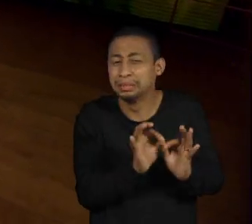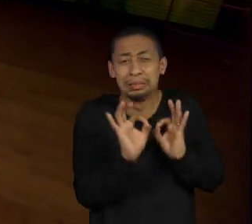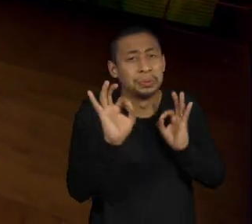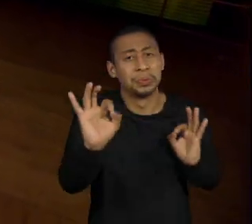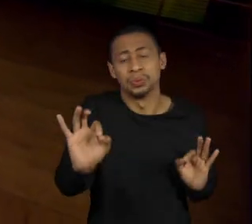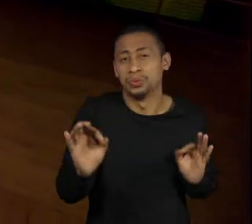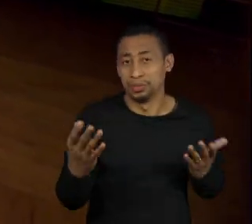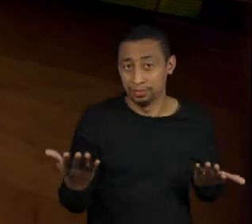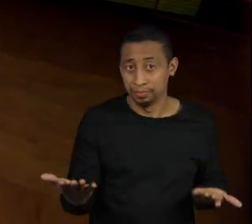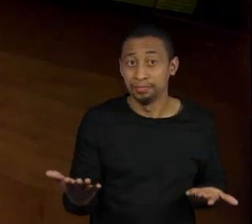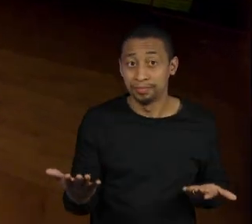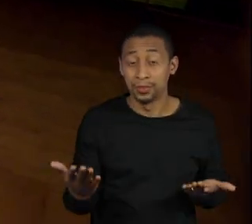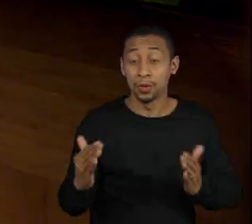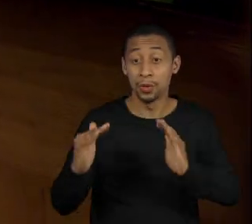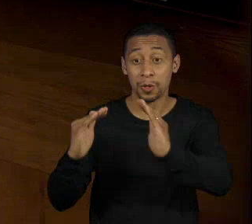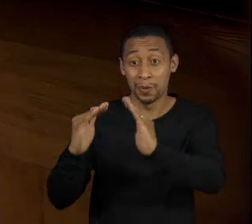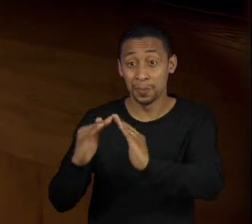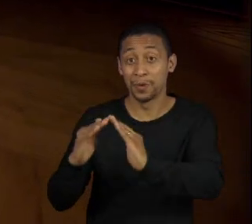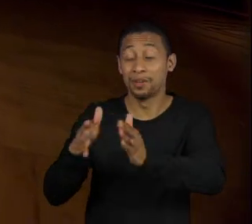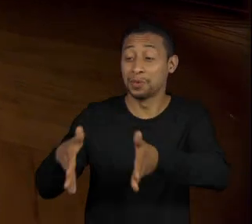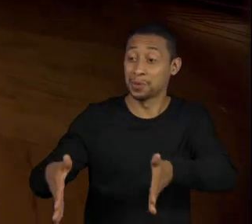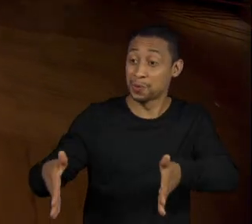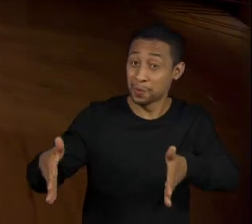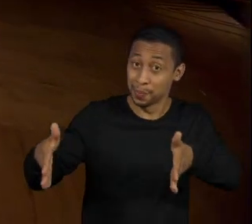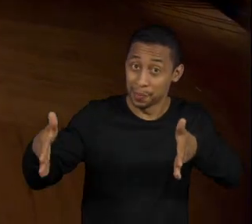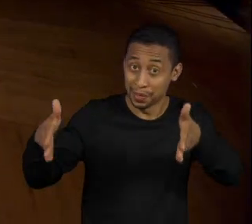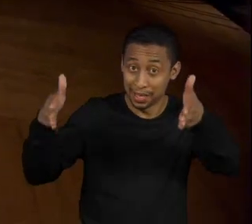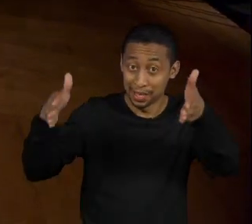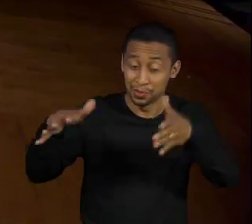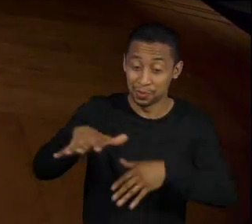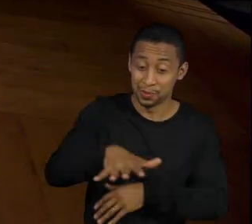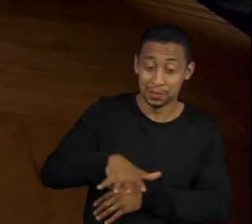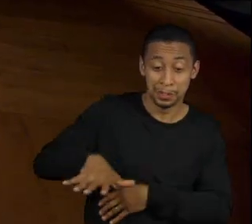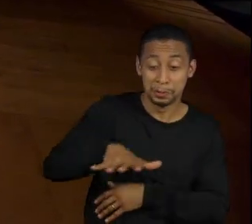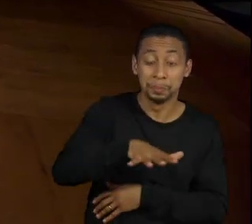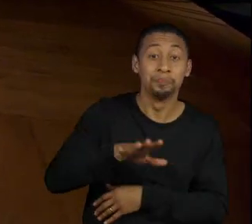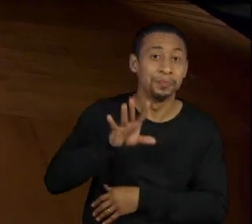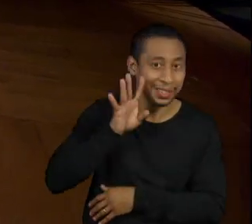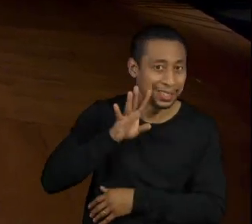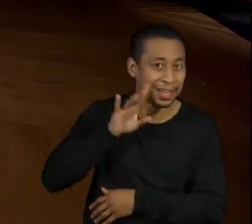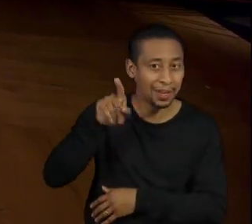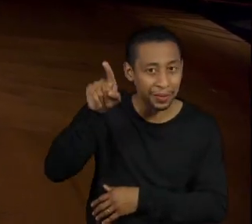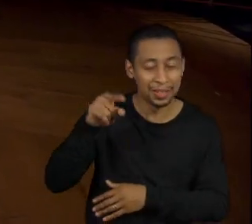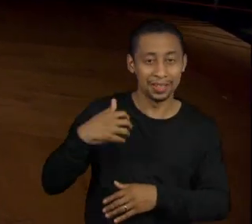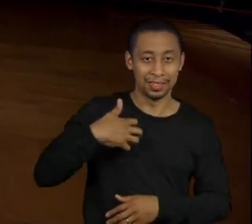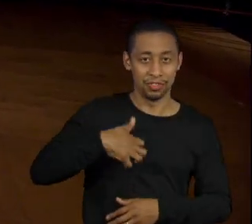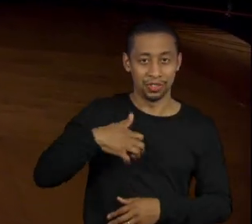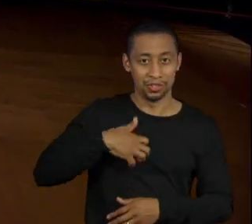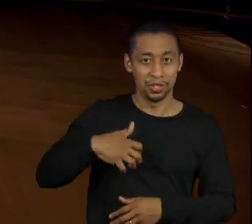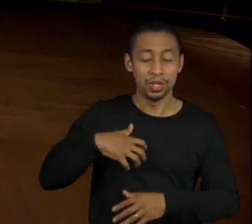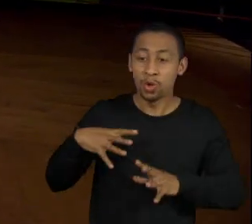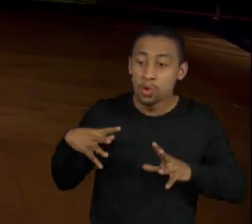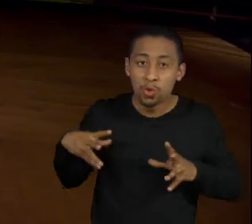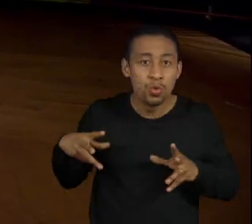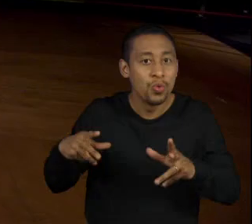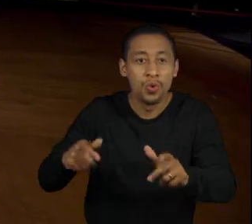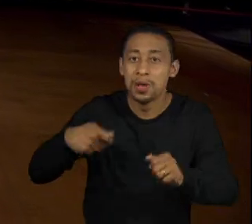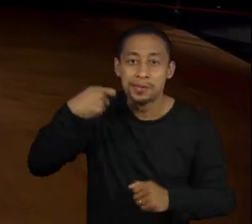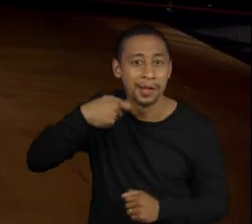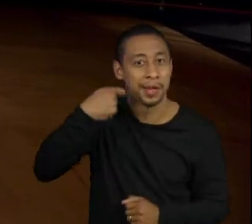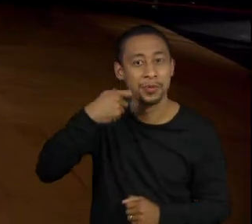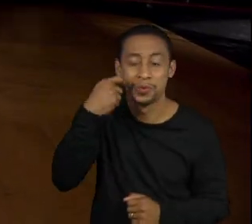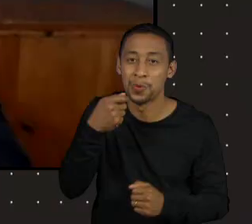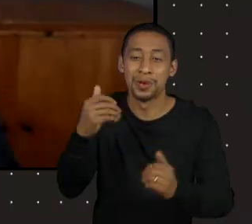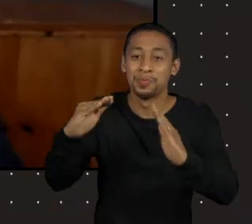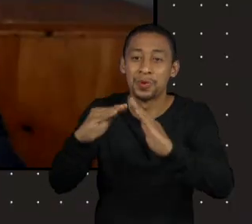A gente morava num prédio, num bairro muito legal na Argentina, e todos os atores, e eu era uma das mais novas,